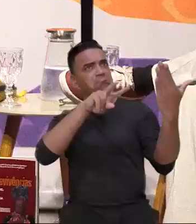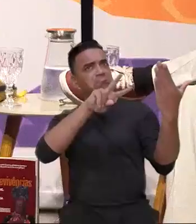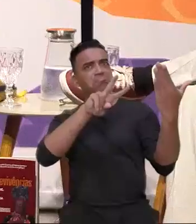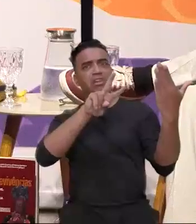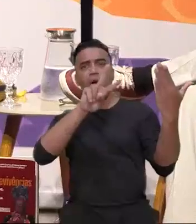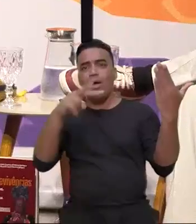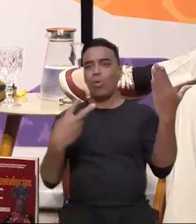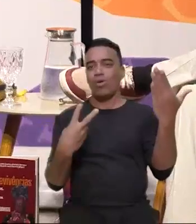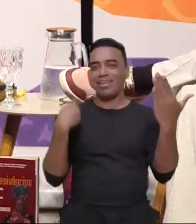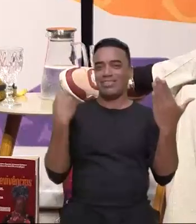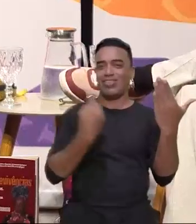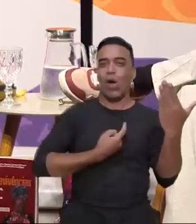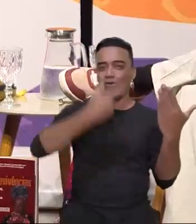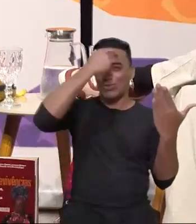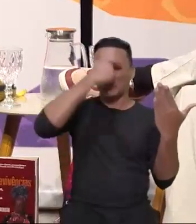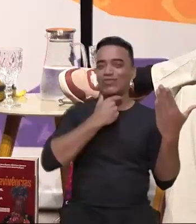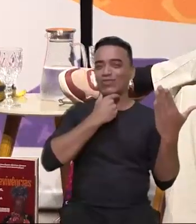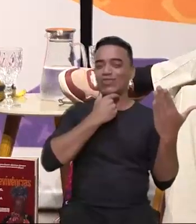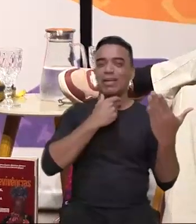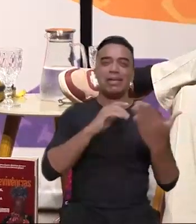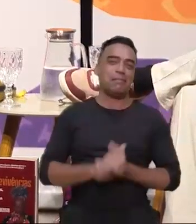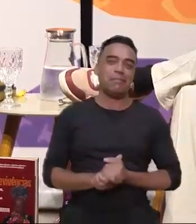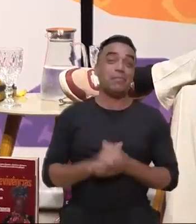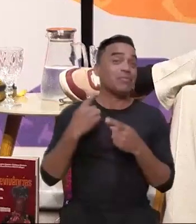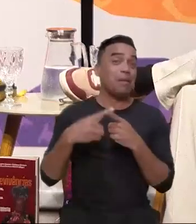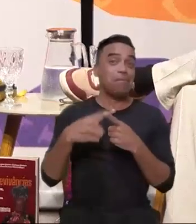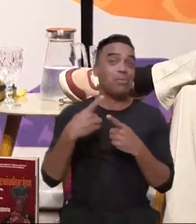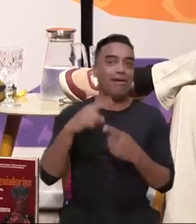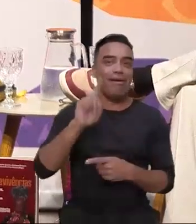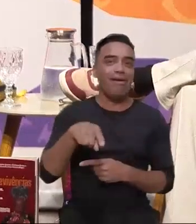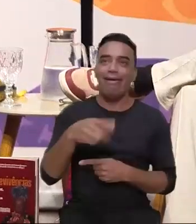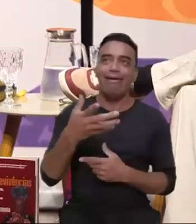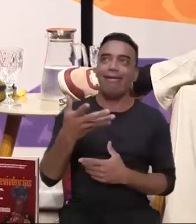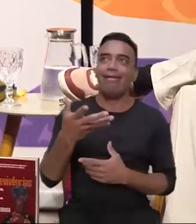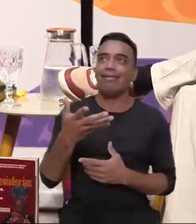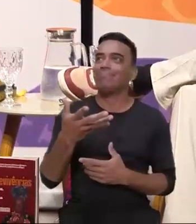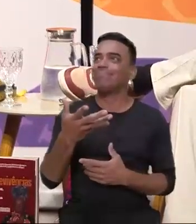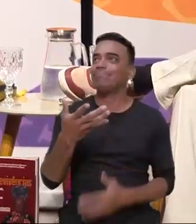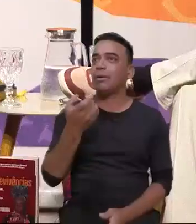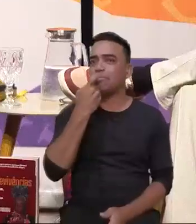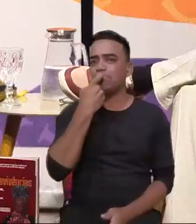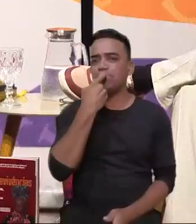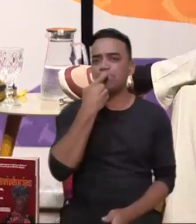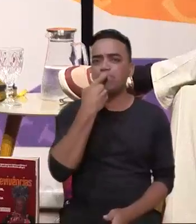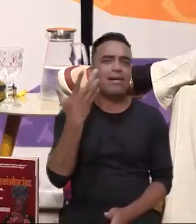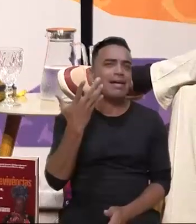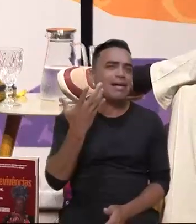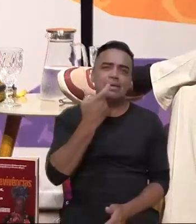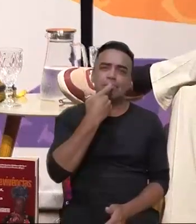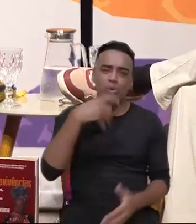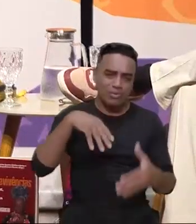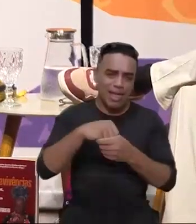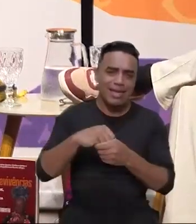reconhece o nosso rosto, porque é muito recente, eu digo recente até em termos mesmo da